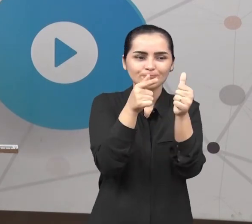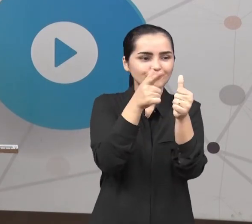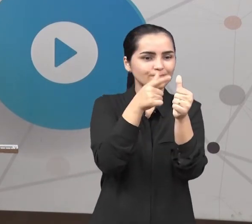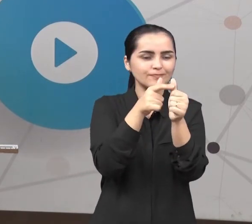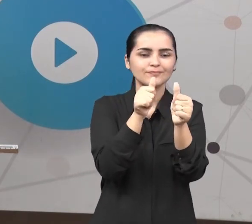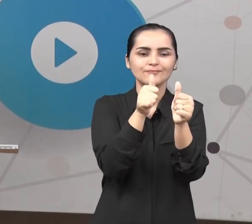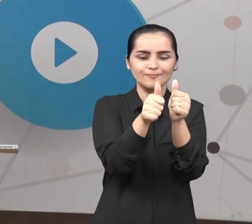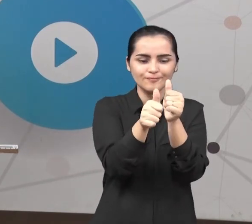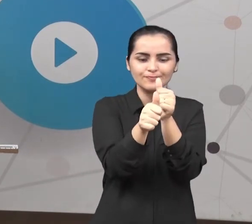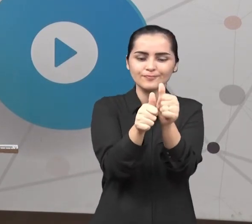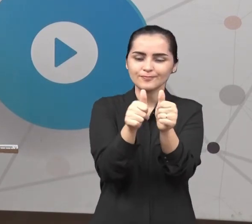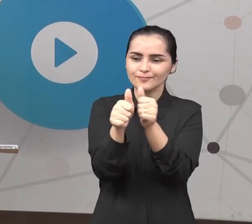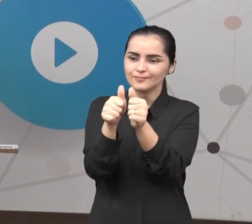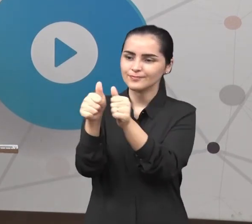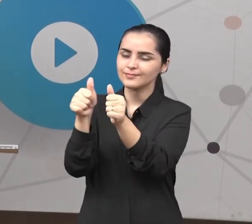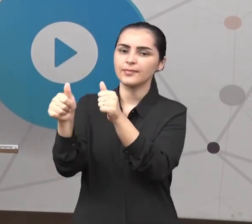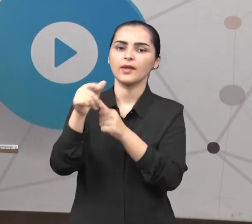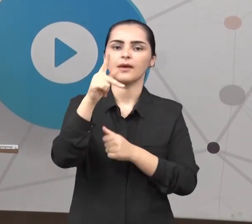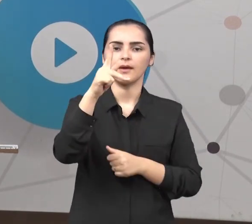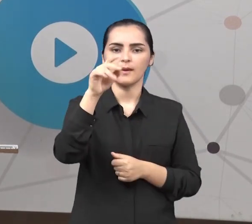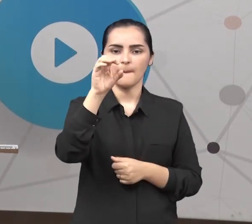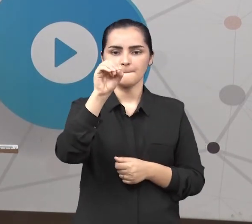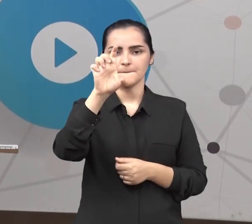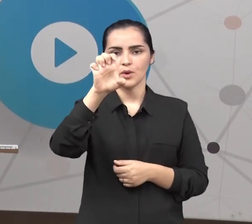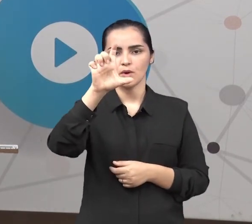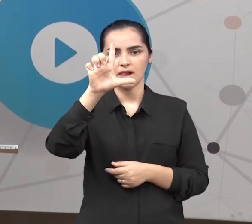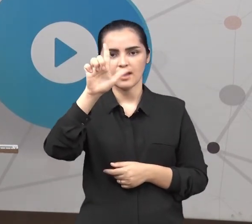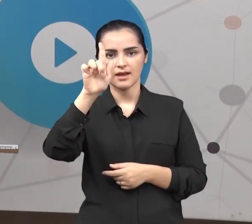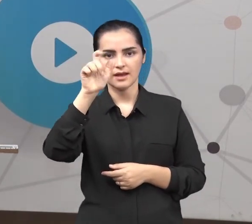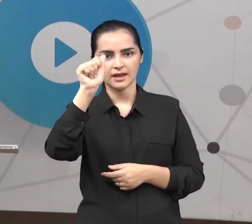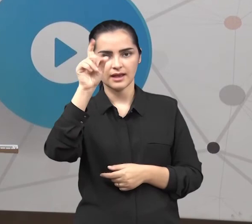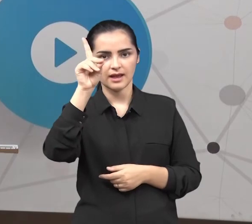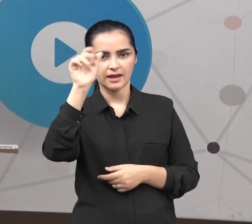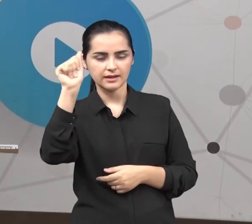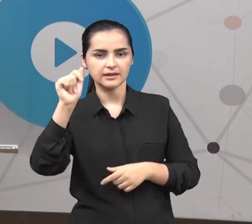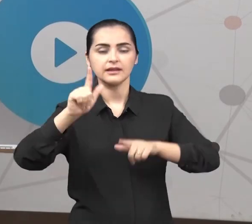dedo que fala das polegadas